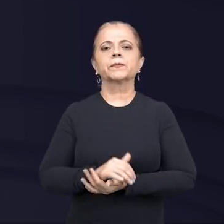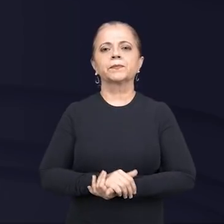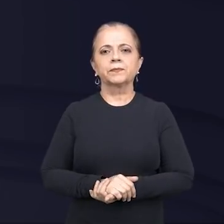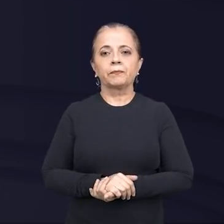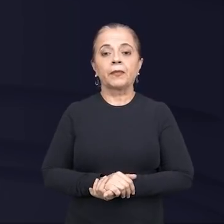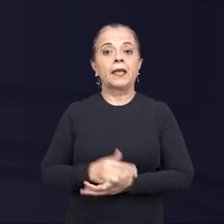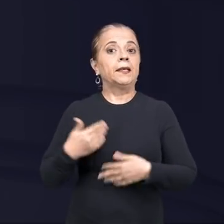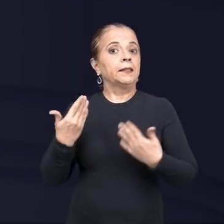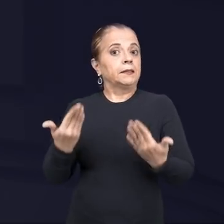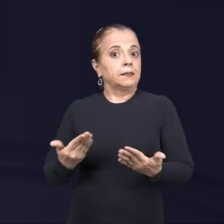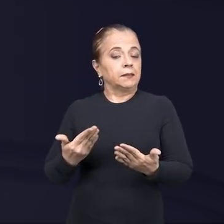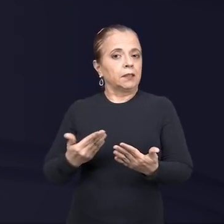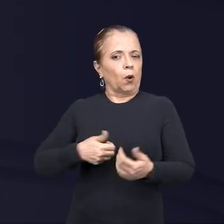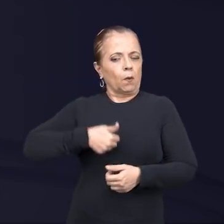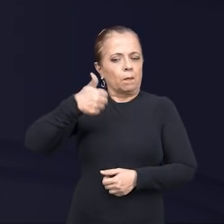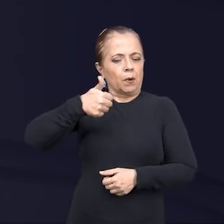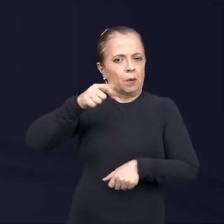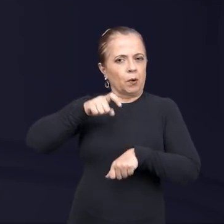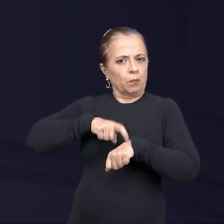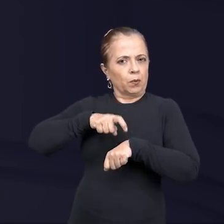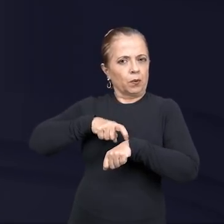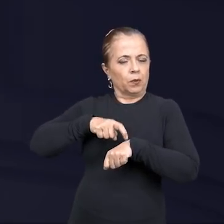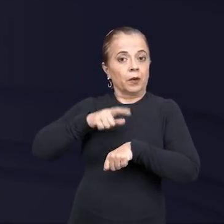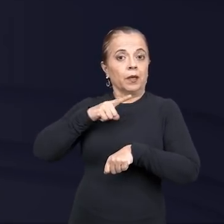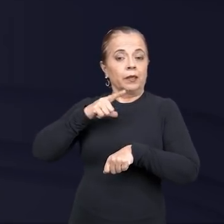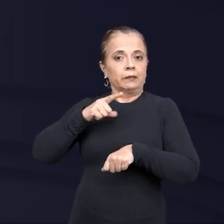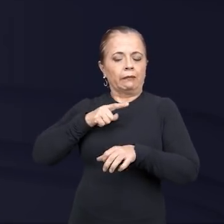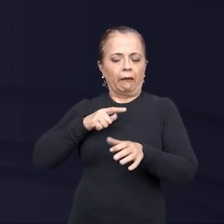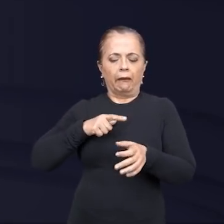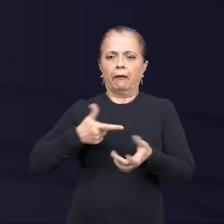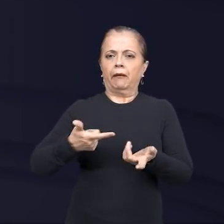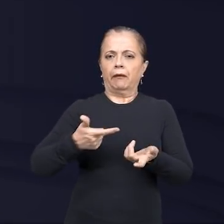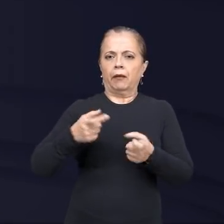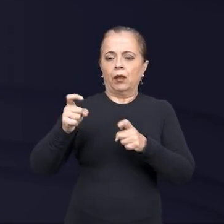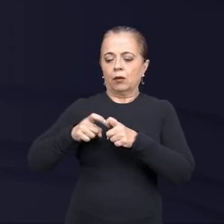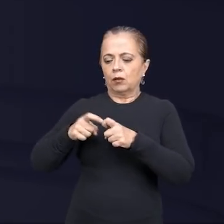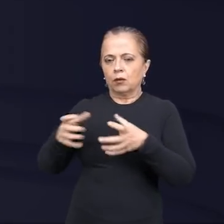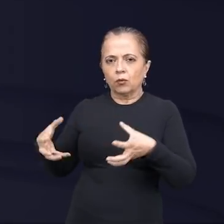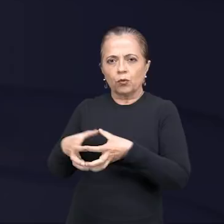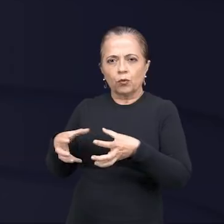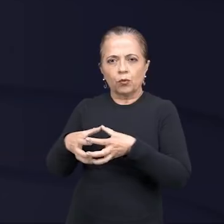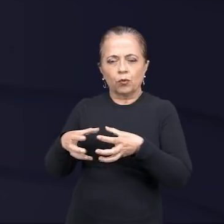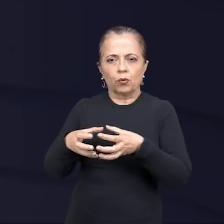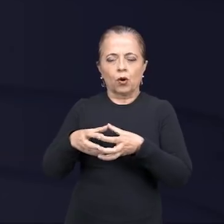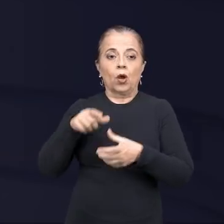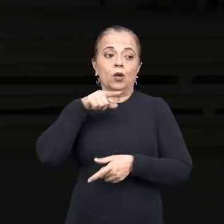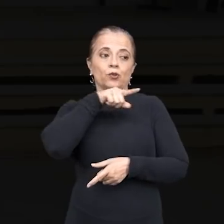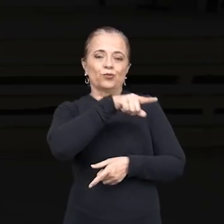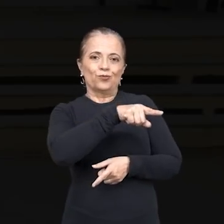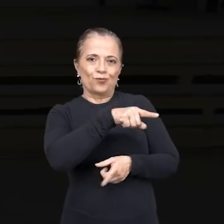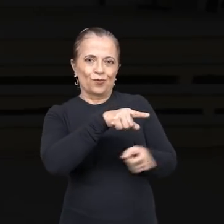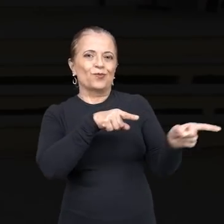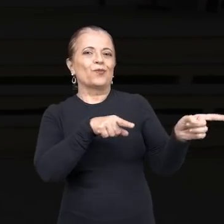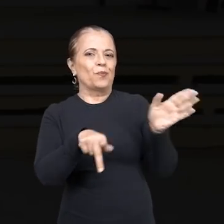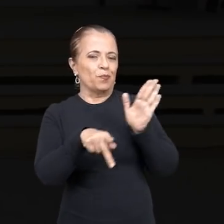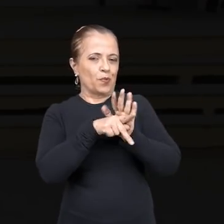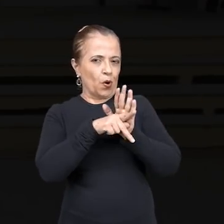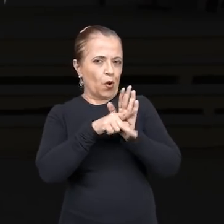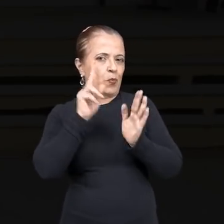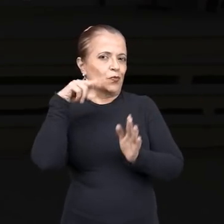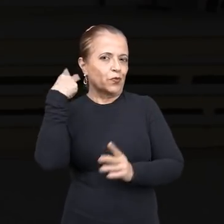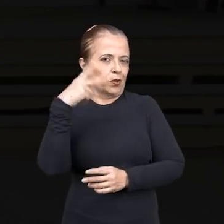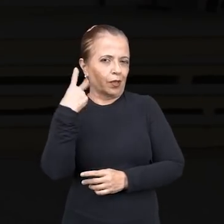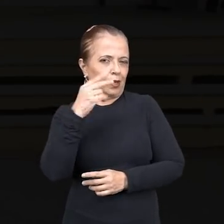Então, nesse primeiro momento, a gente tem algumas manobras do investigado Jairo tentando liberar o corpo de uma